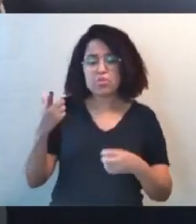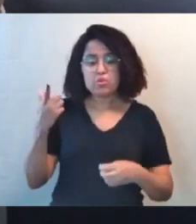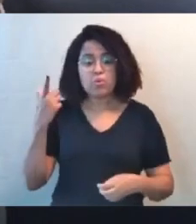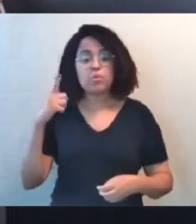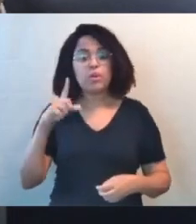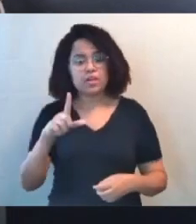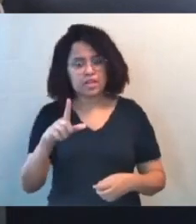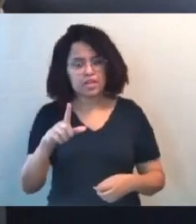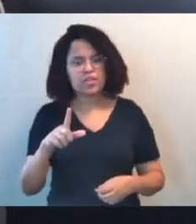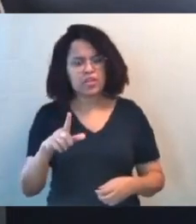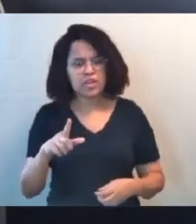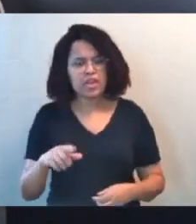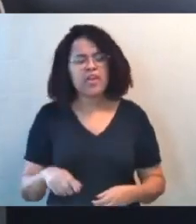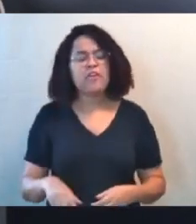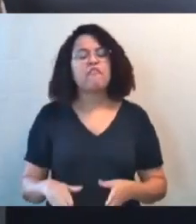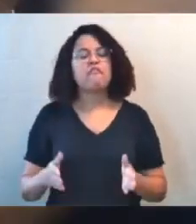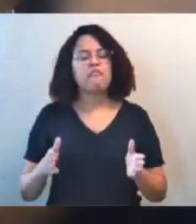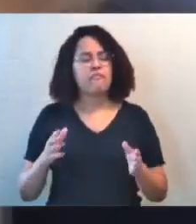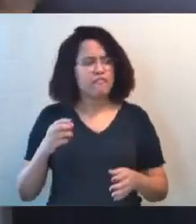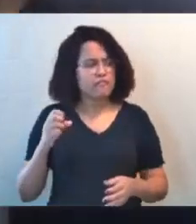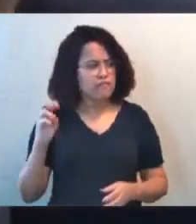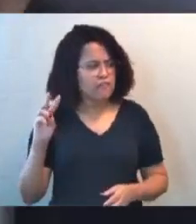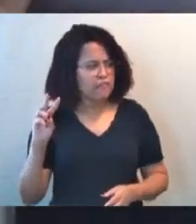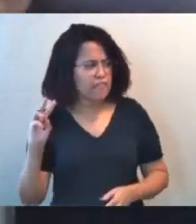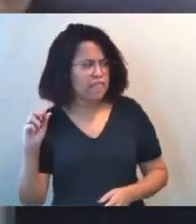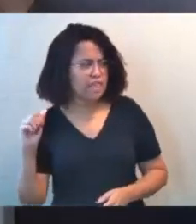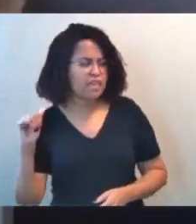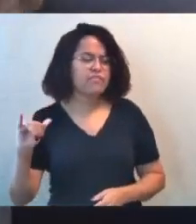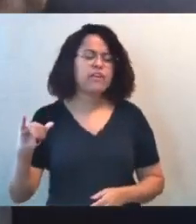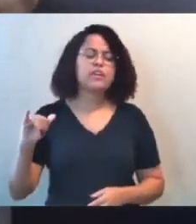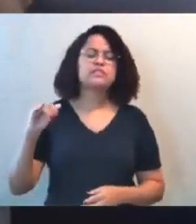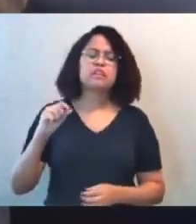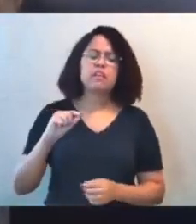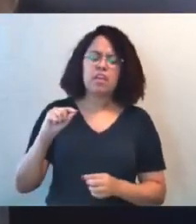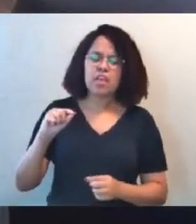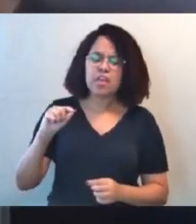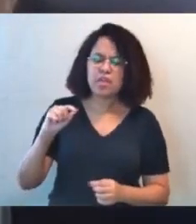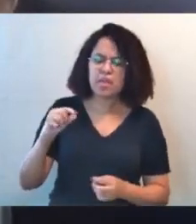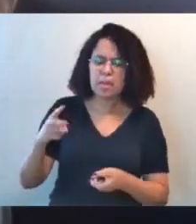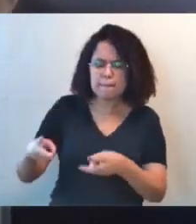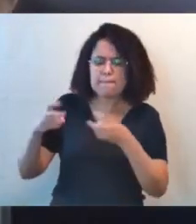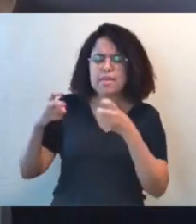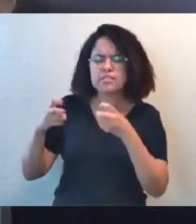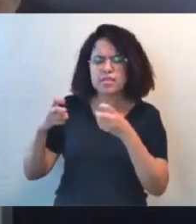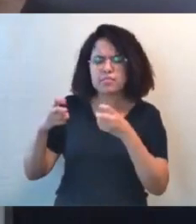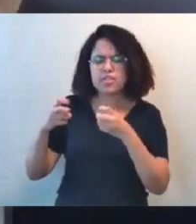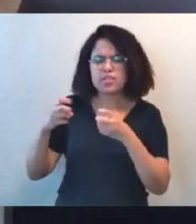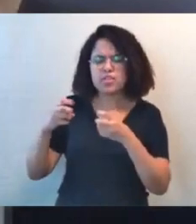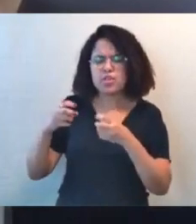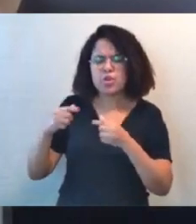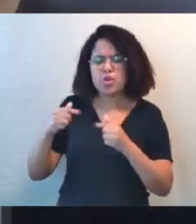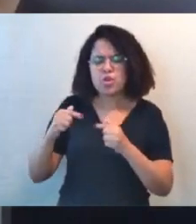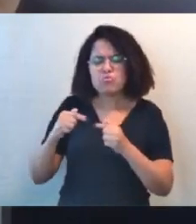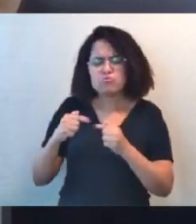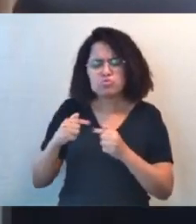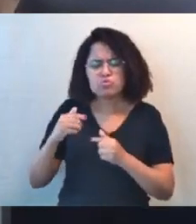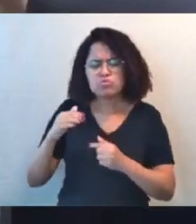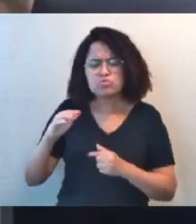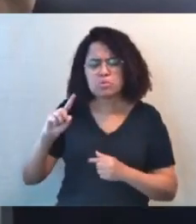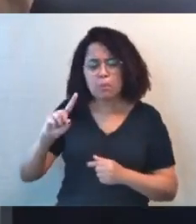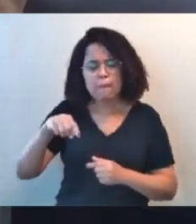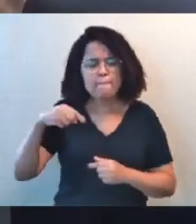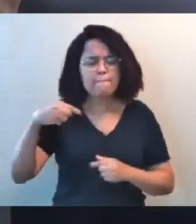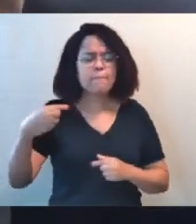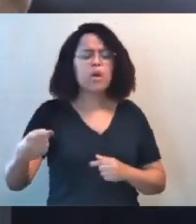ele será nos próximos dias. Mas eu quero agradecer porque é importante ouvir a sua preocupação